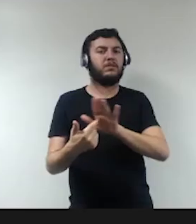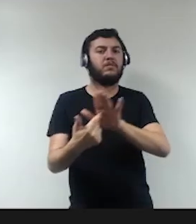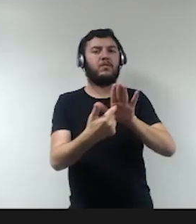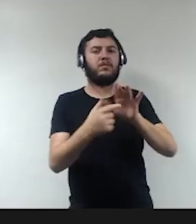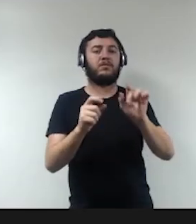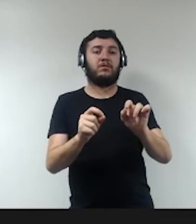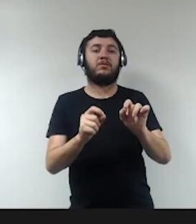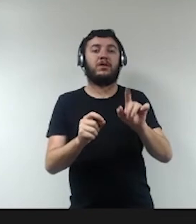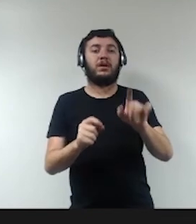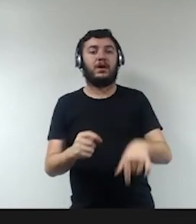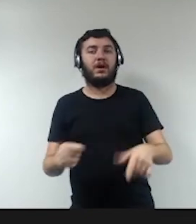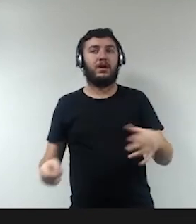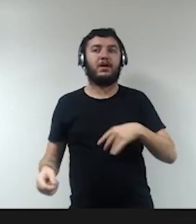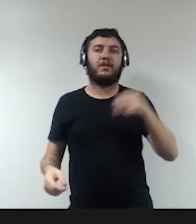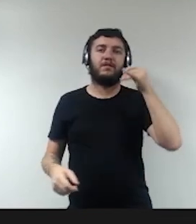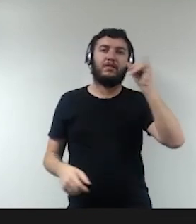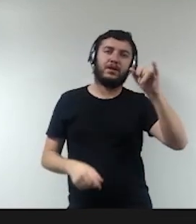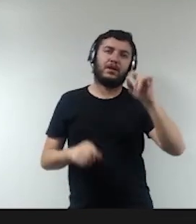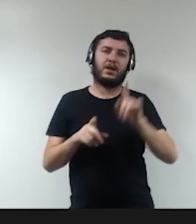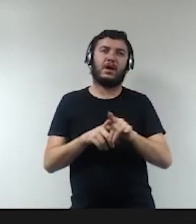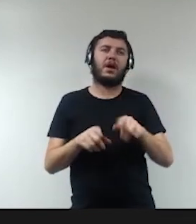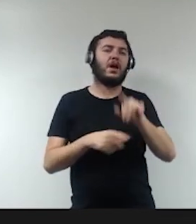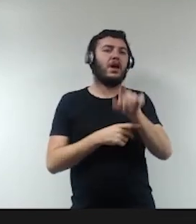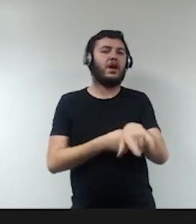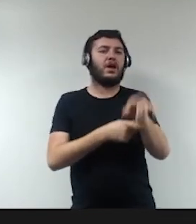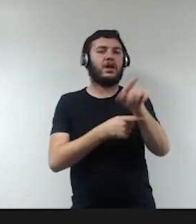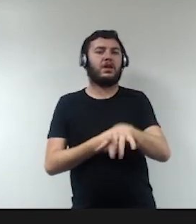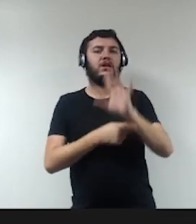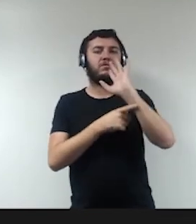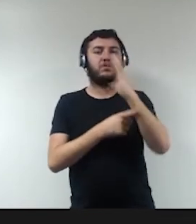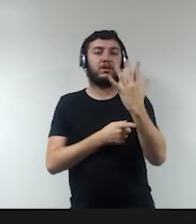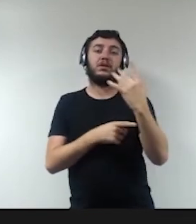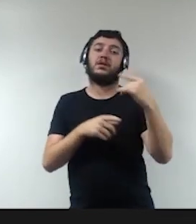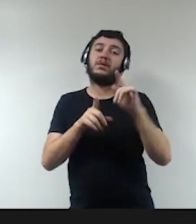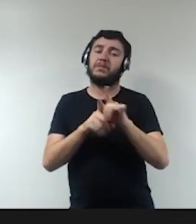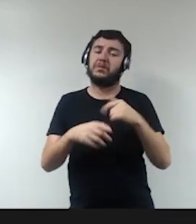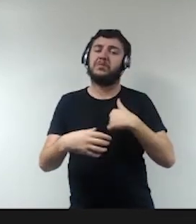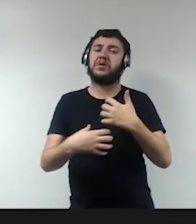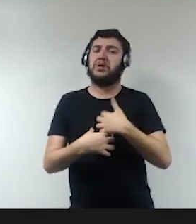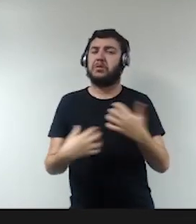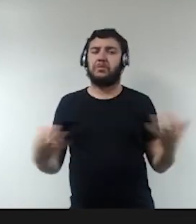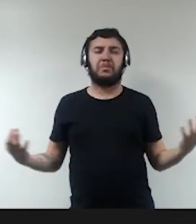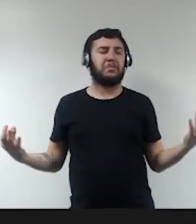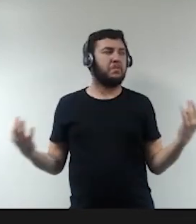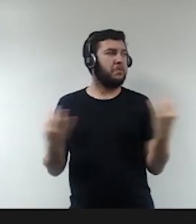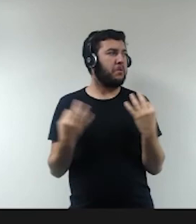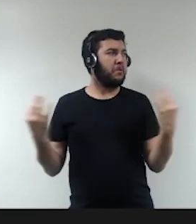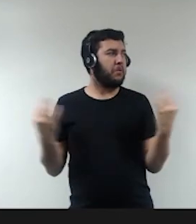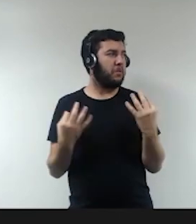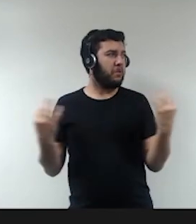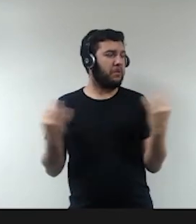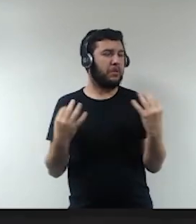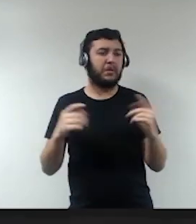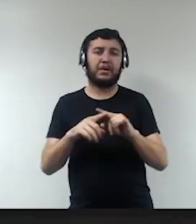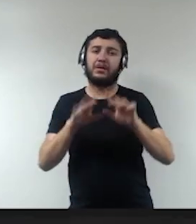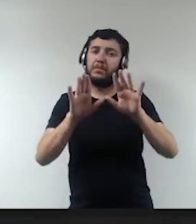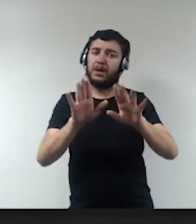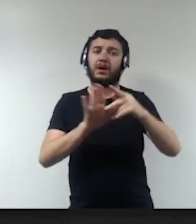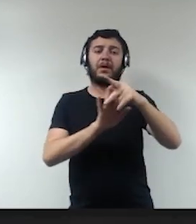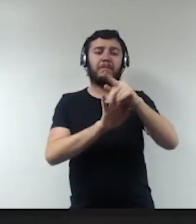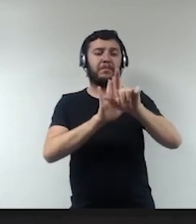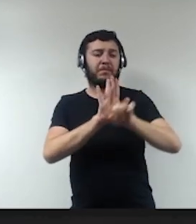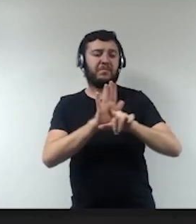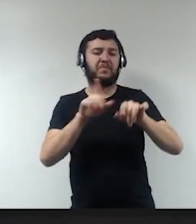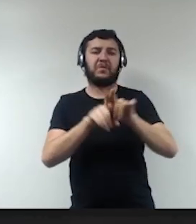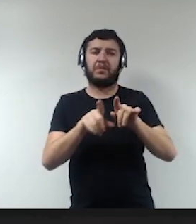de não anuir a negociação, eu acho fantástico, né? E com relação à PL, eu acho que é